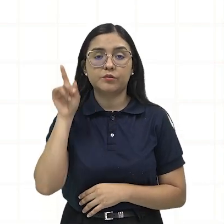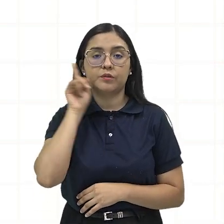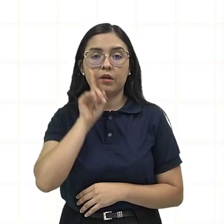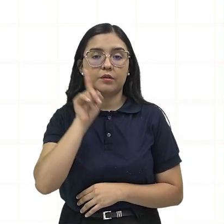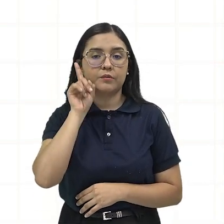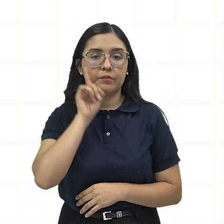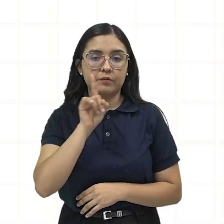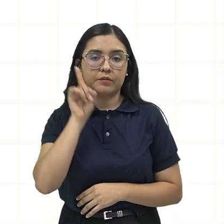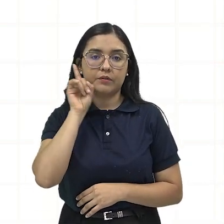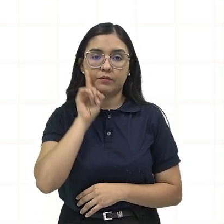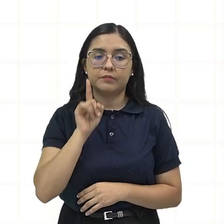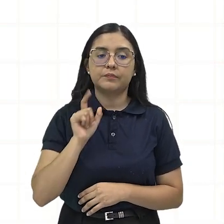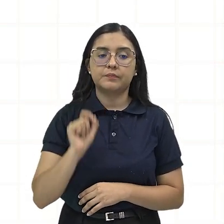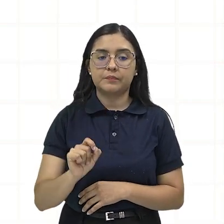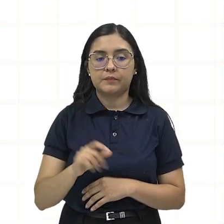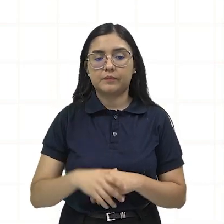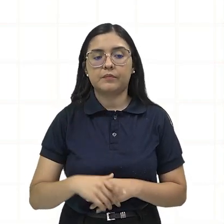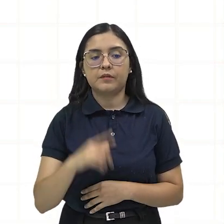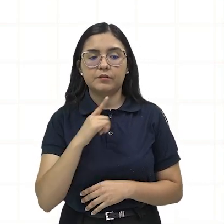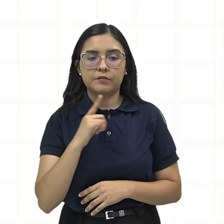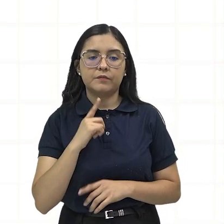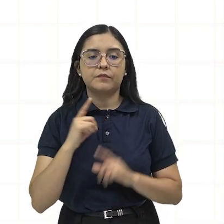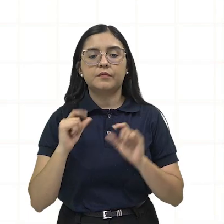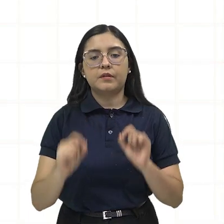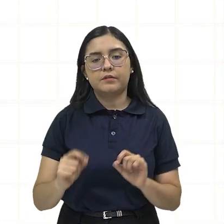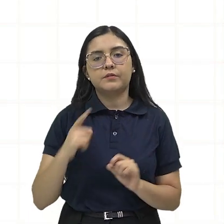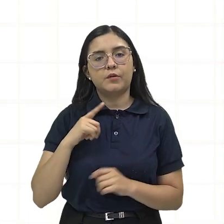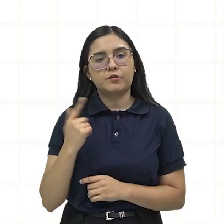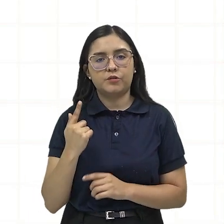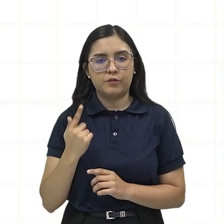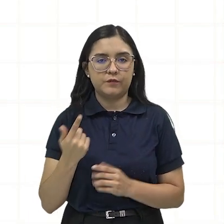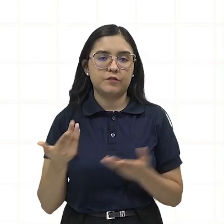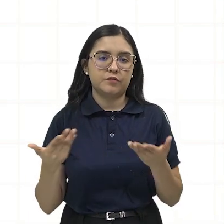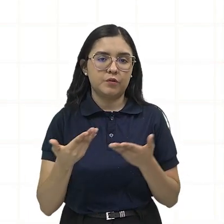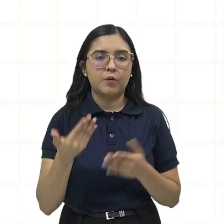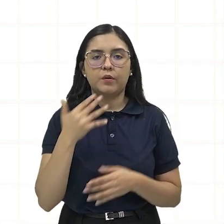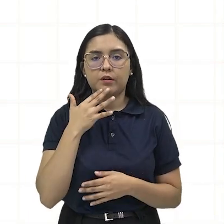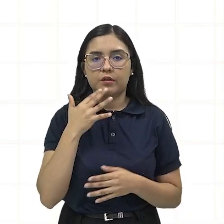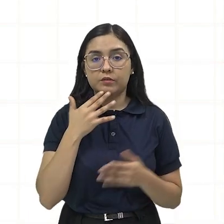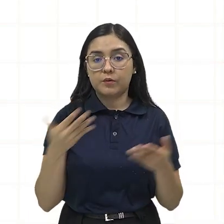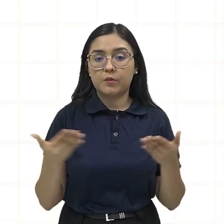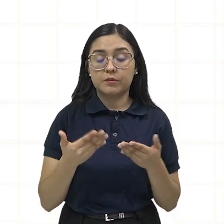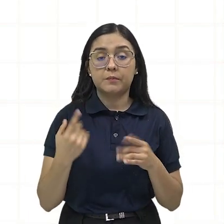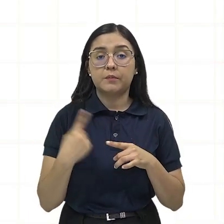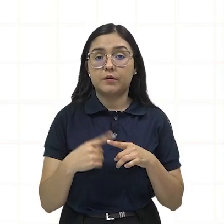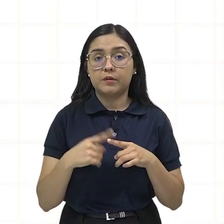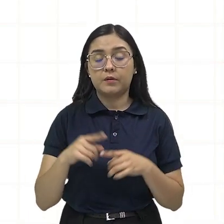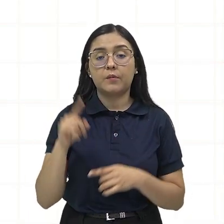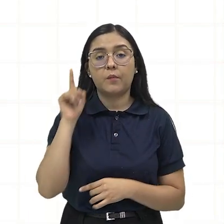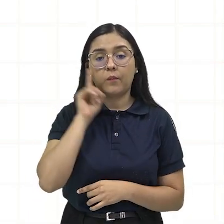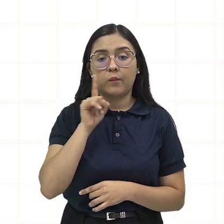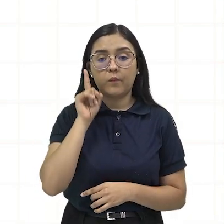Unidos tivesse a geografia que a gente conhece hoje, até porque os Estados Unidos foram